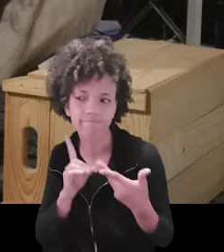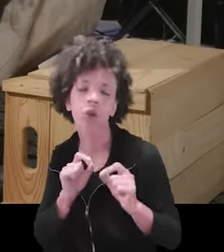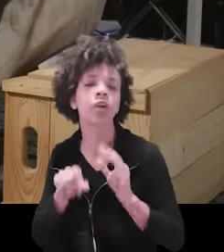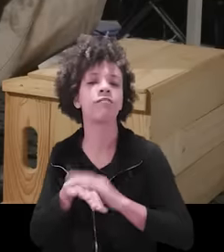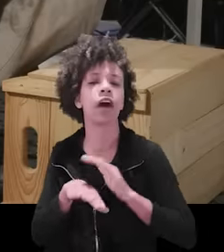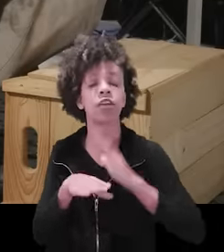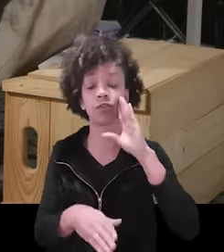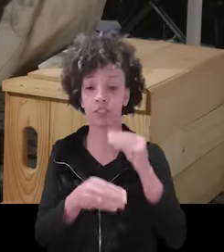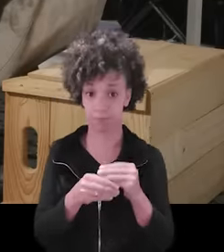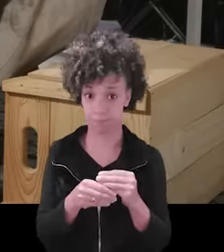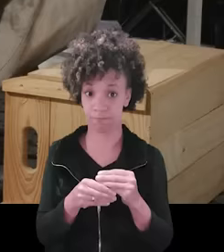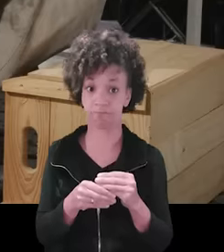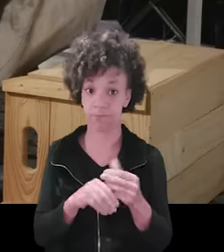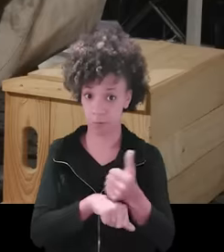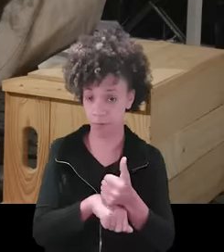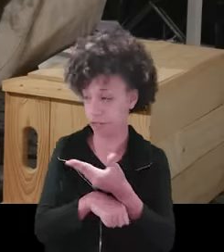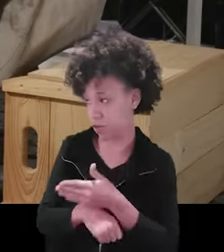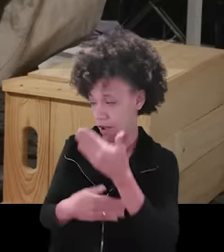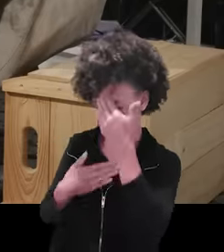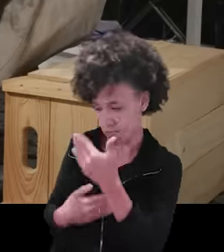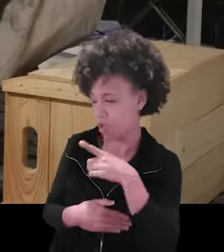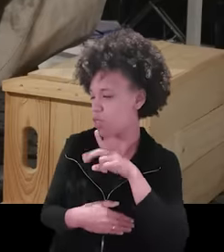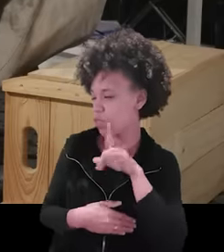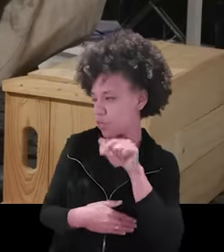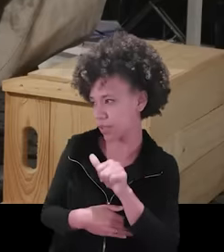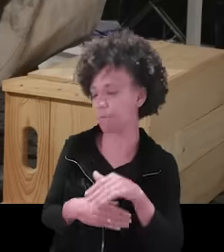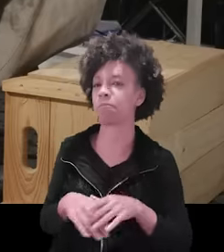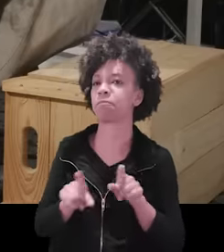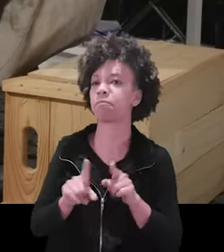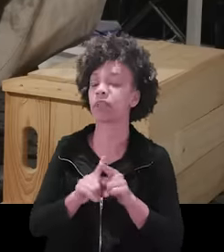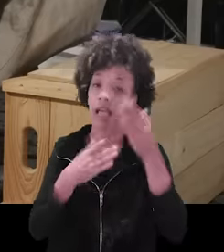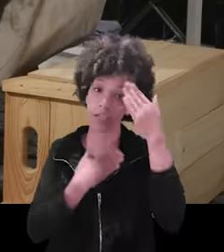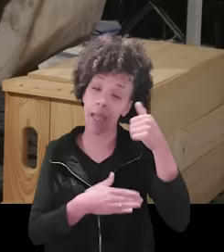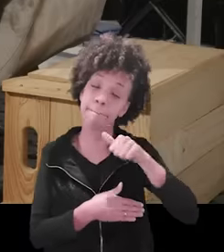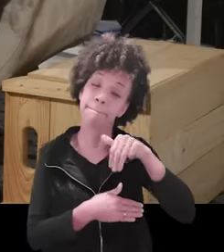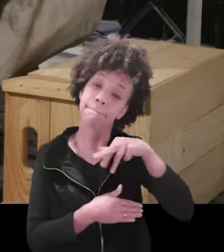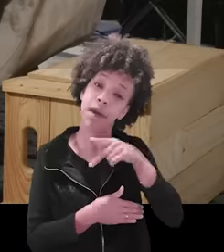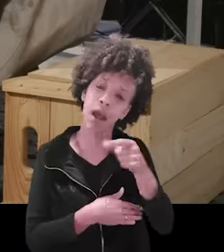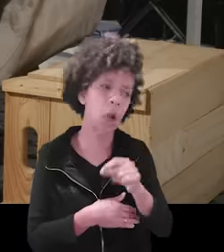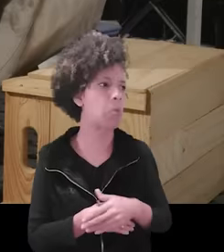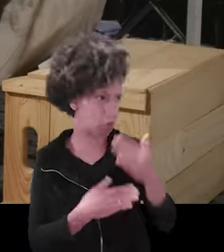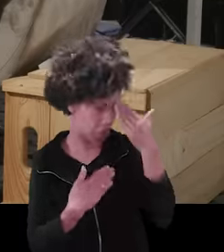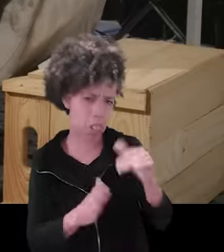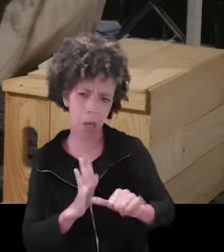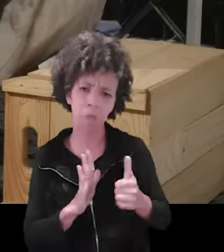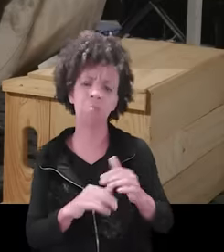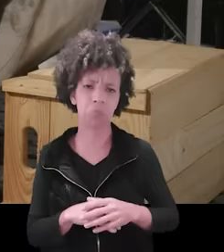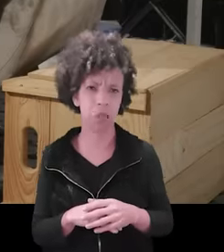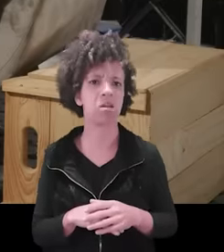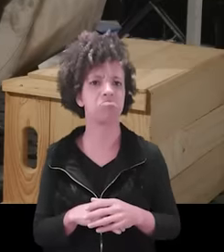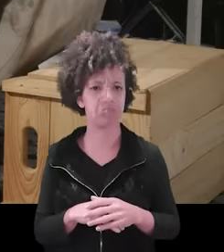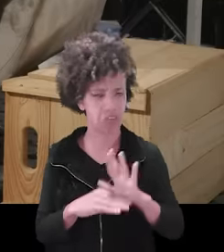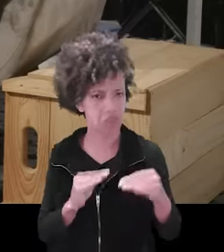do que o que ela faz de verdade Daqui é um resumo queria muito agradecer a Duda queria agradecer ao Marcão também obrigado em